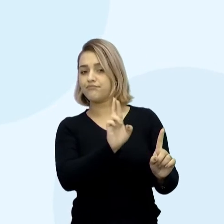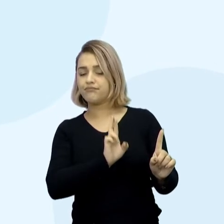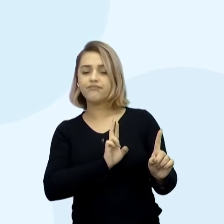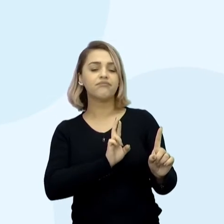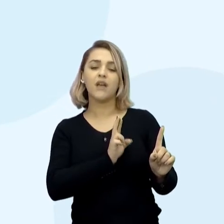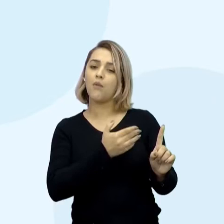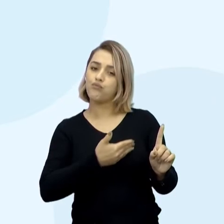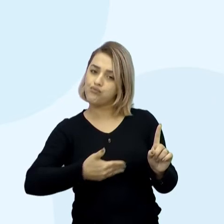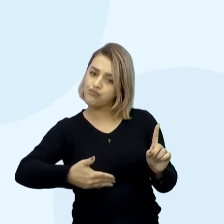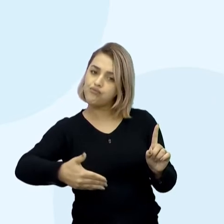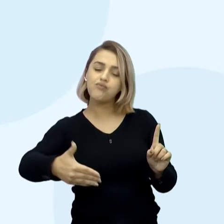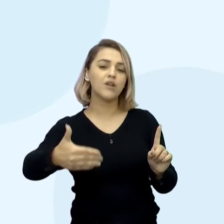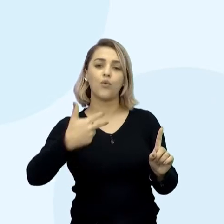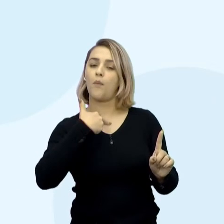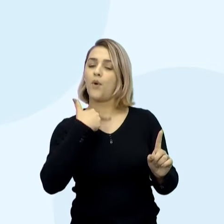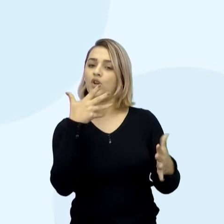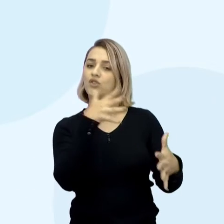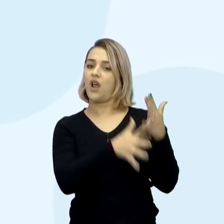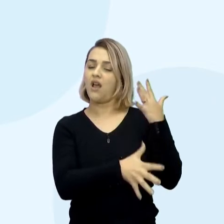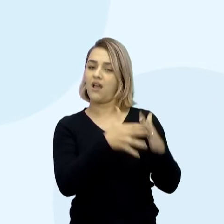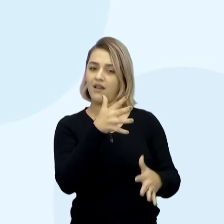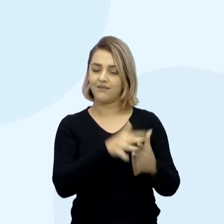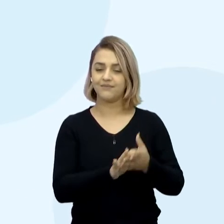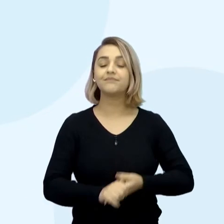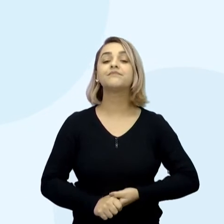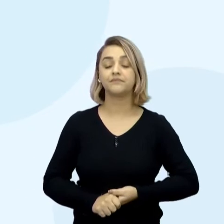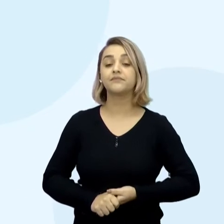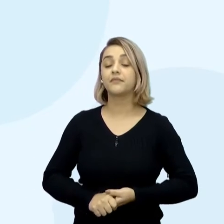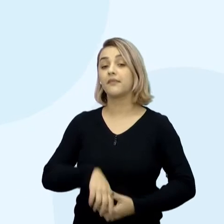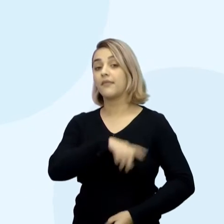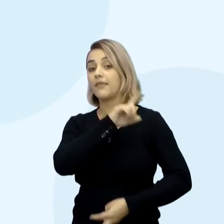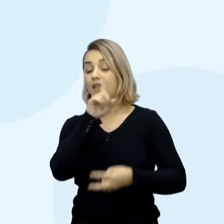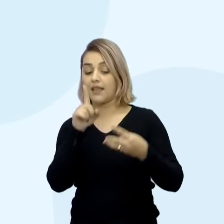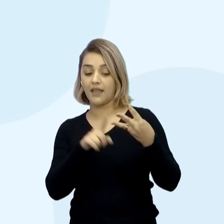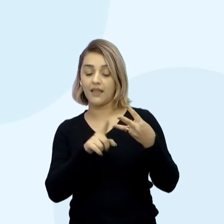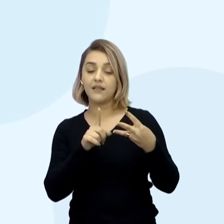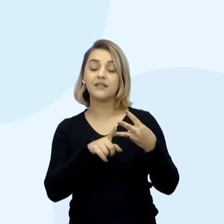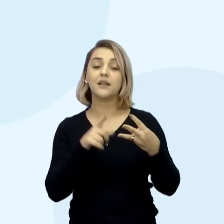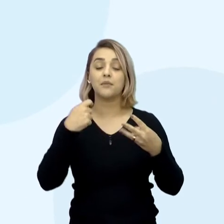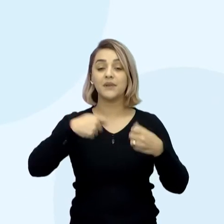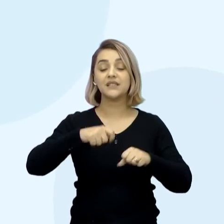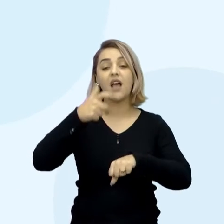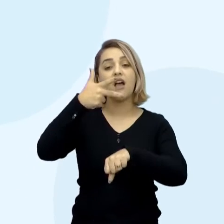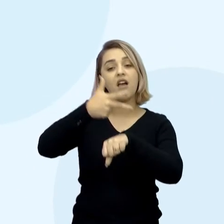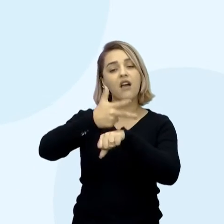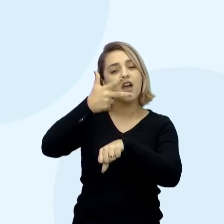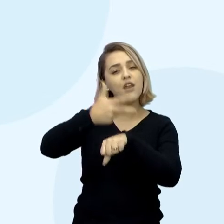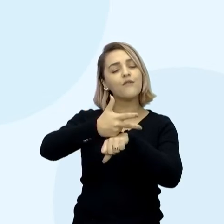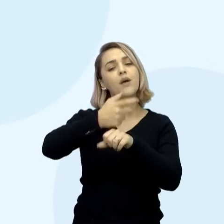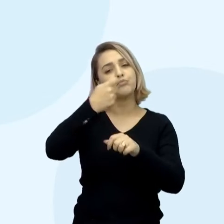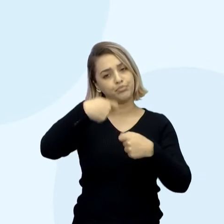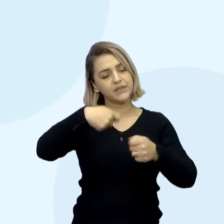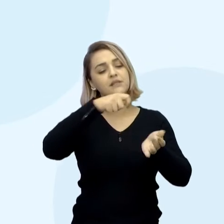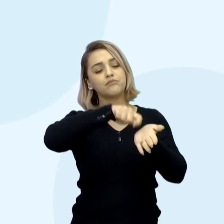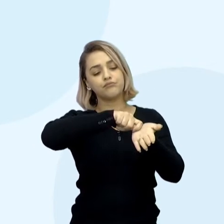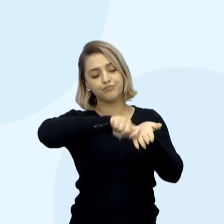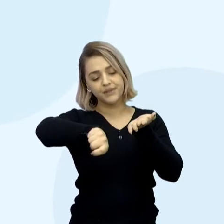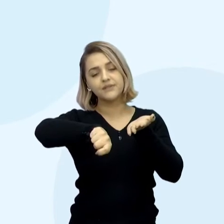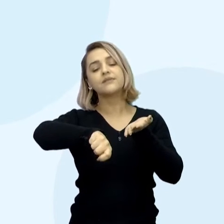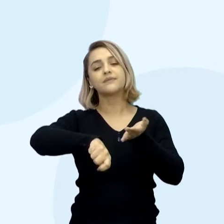item. Fazer anotações ou gravar o conteúdo com autorização, tá, pessoal? Sempre com